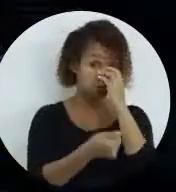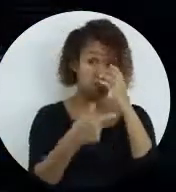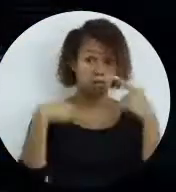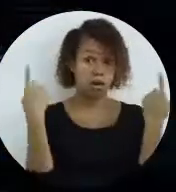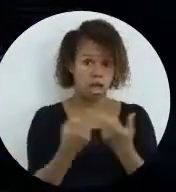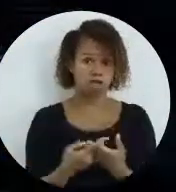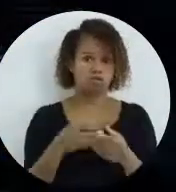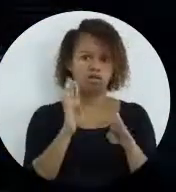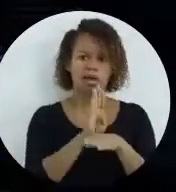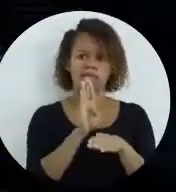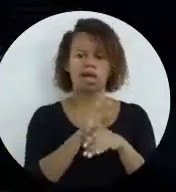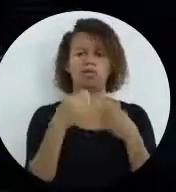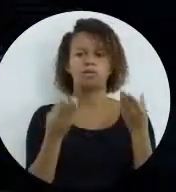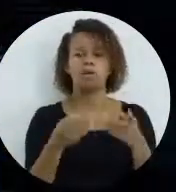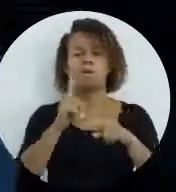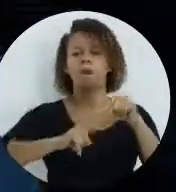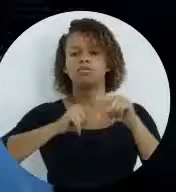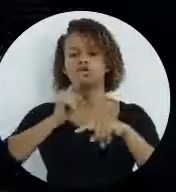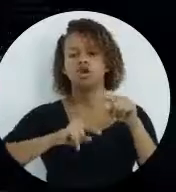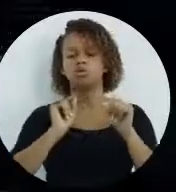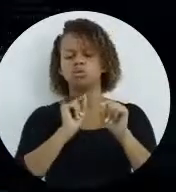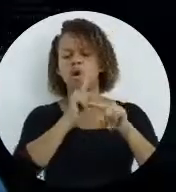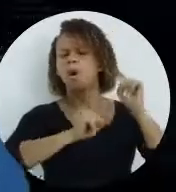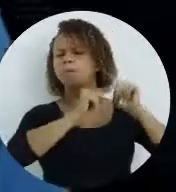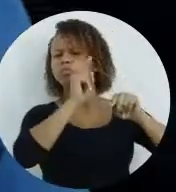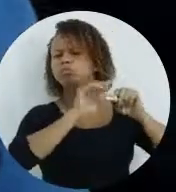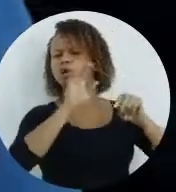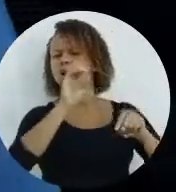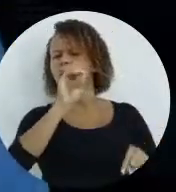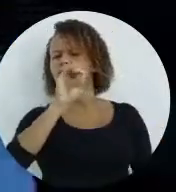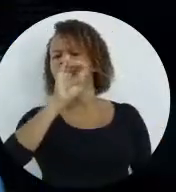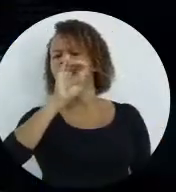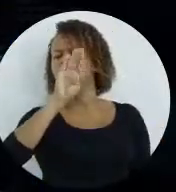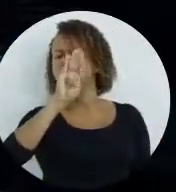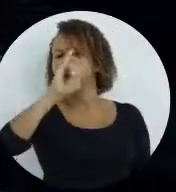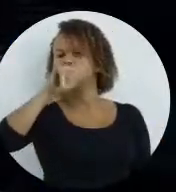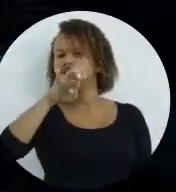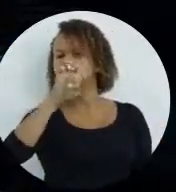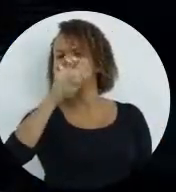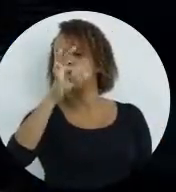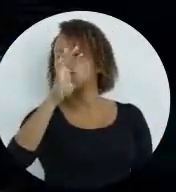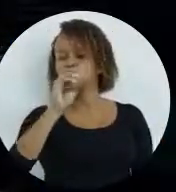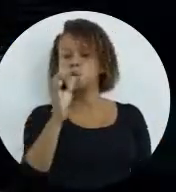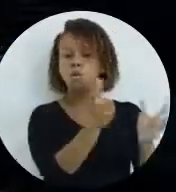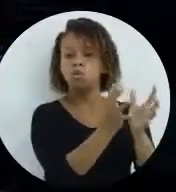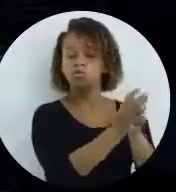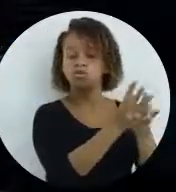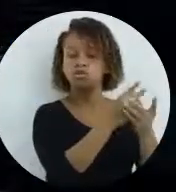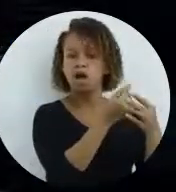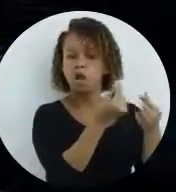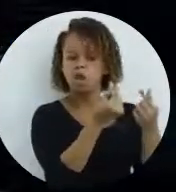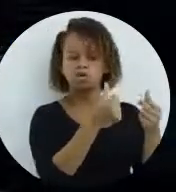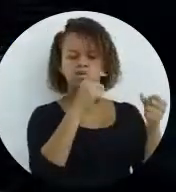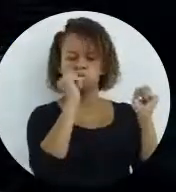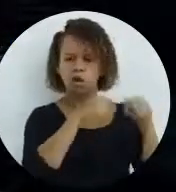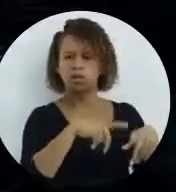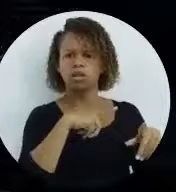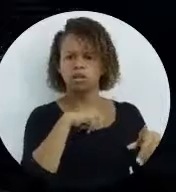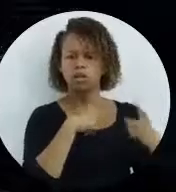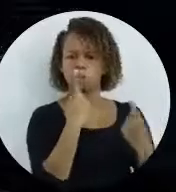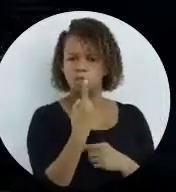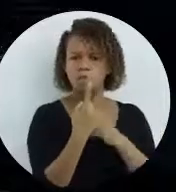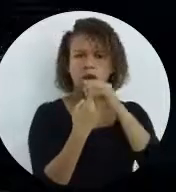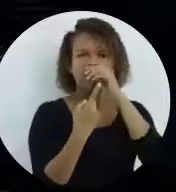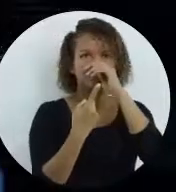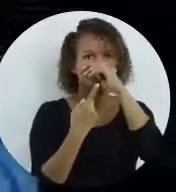tudo é tratado como objeto. E o que é objeto? Objeto é um conjunto de valores que pode ter